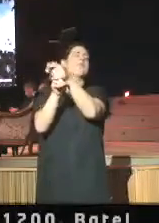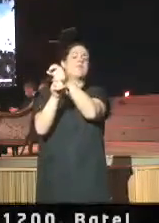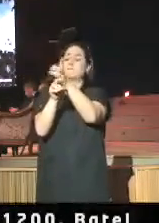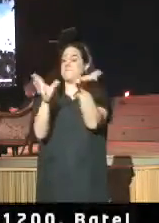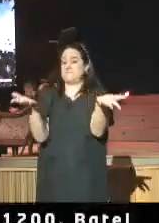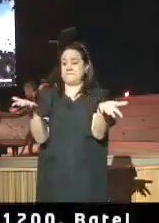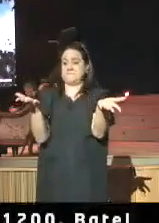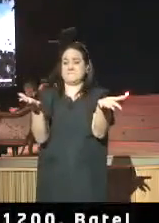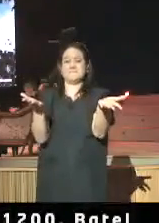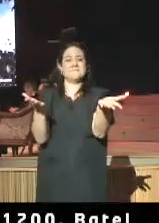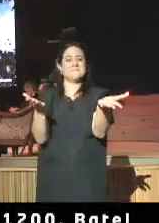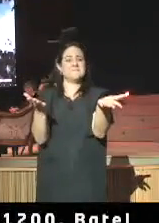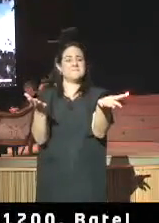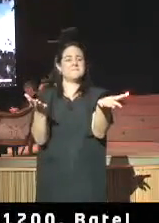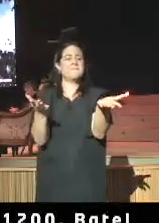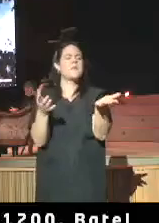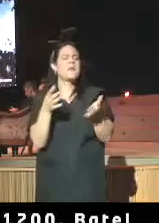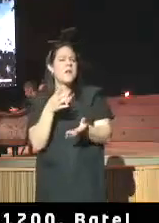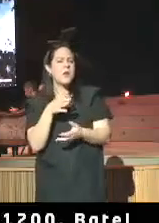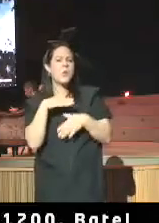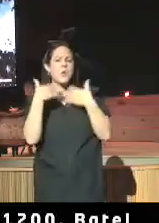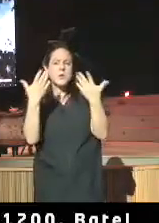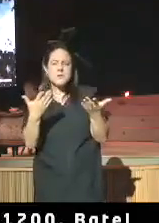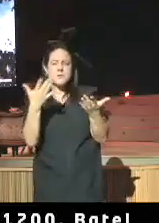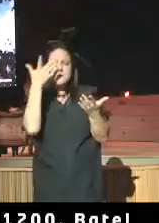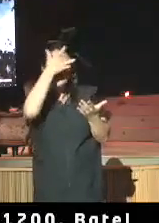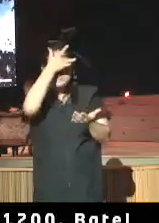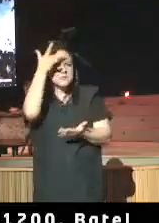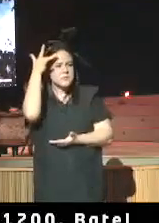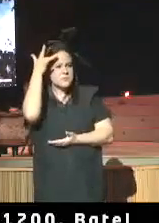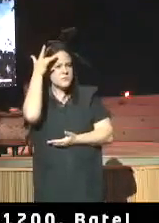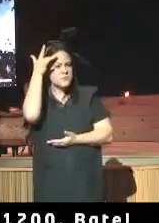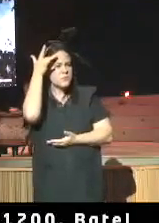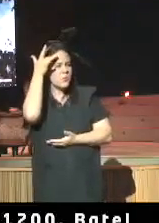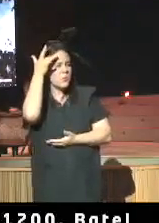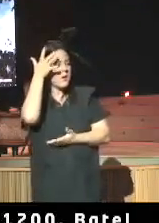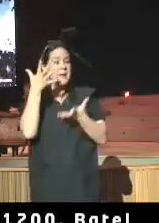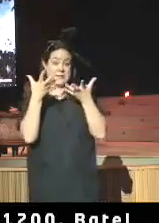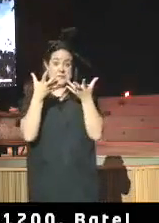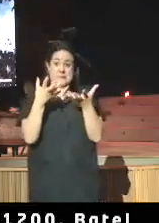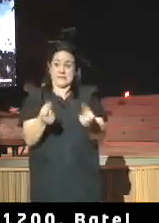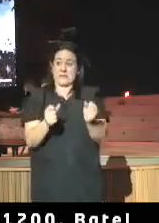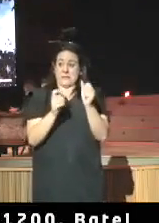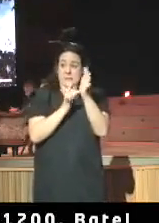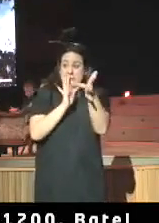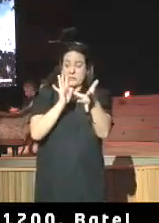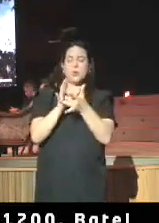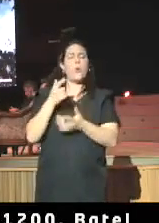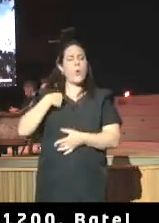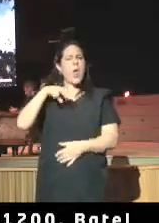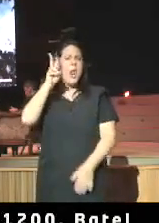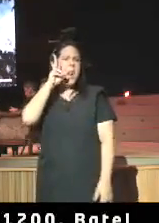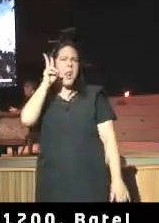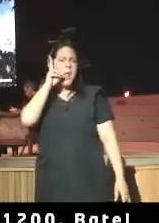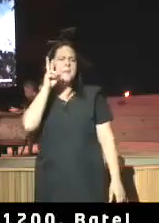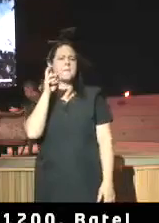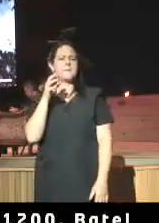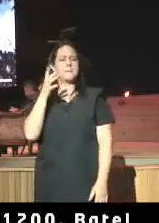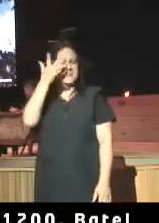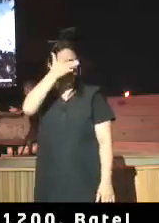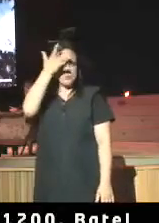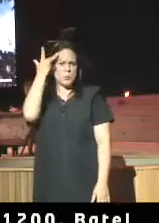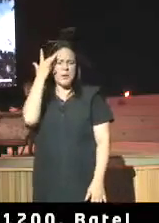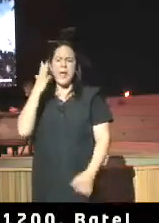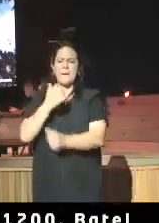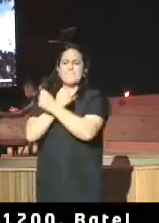quando alguém passa por exemplo por uma obra de de de conversão na sua vida né eu me lembro de um irmão que me deu um abraço